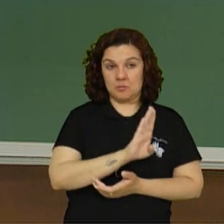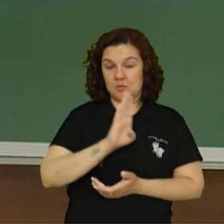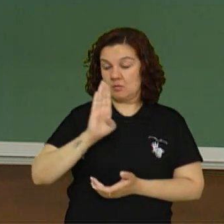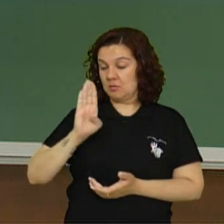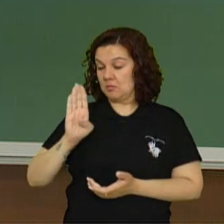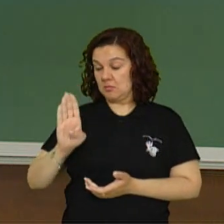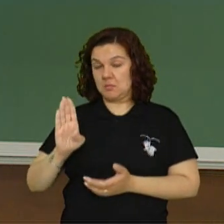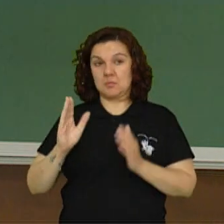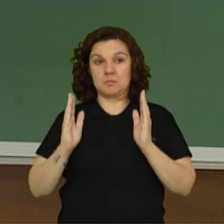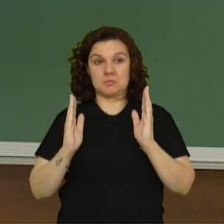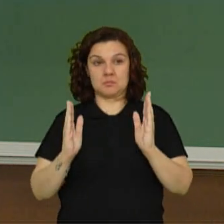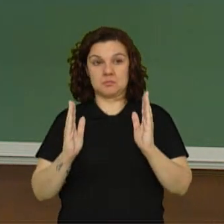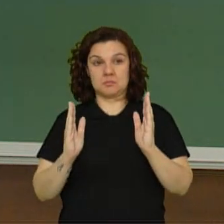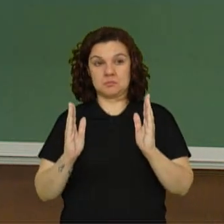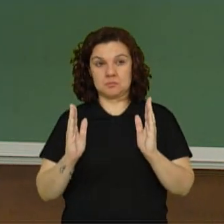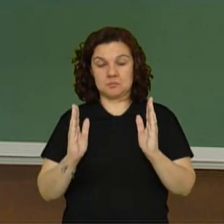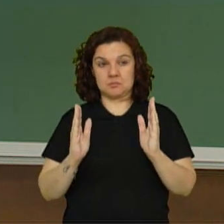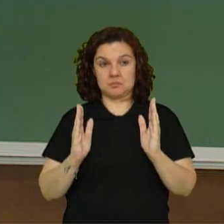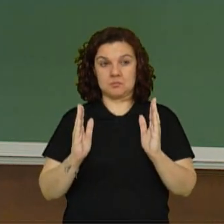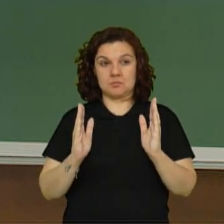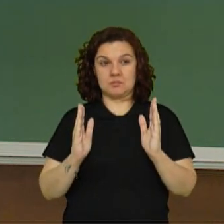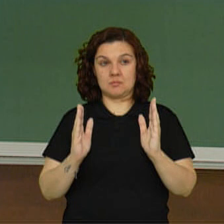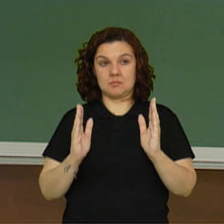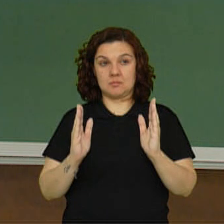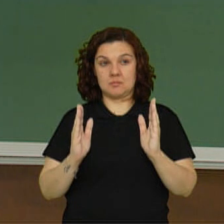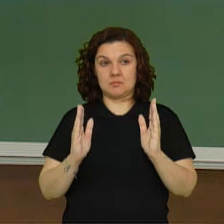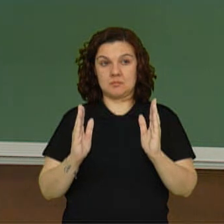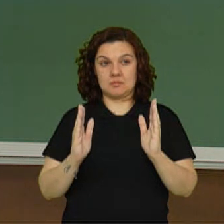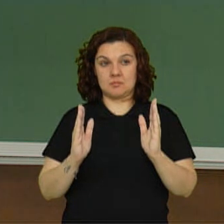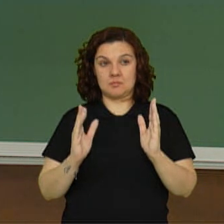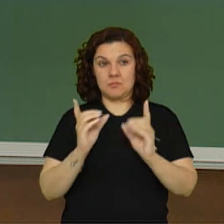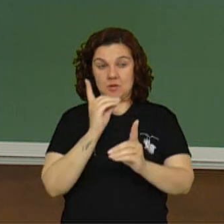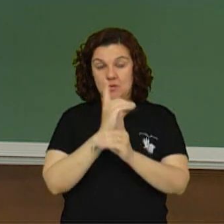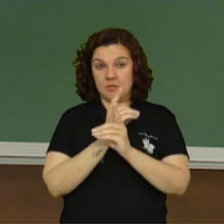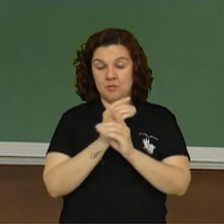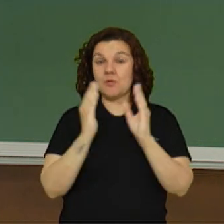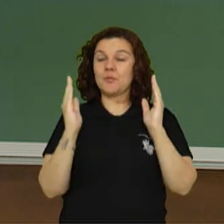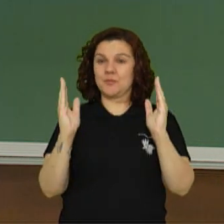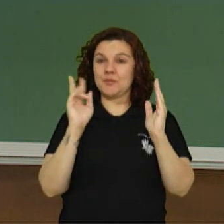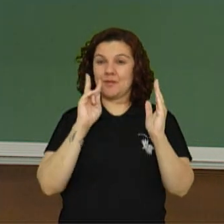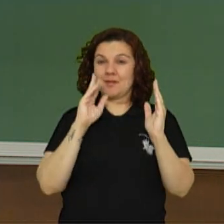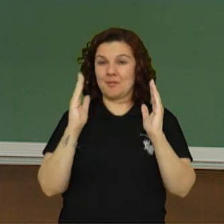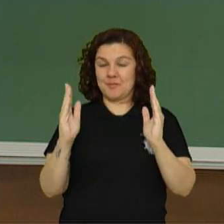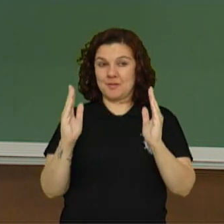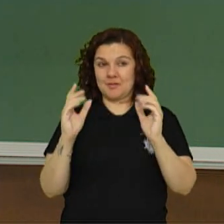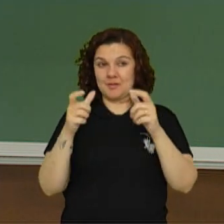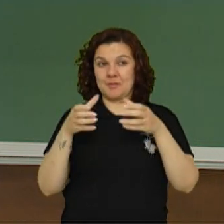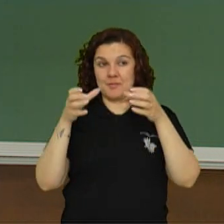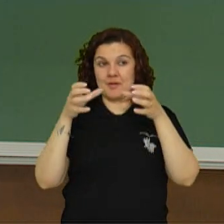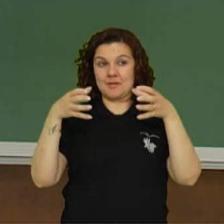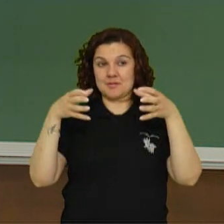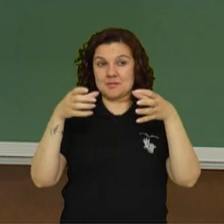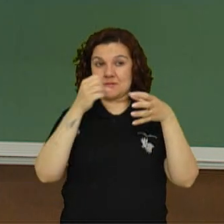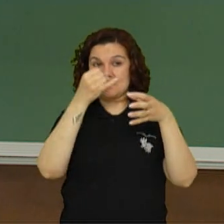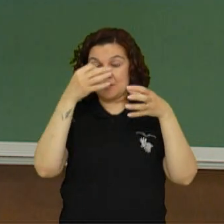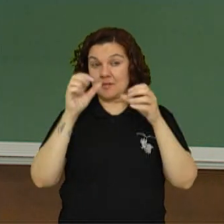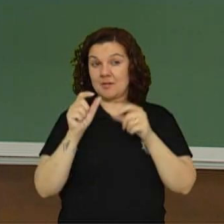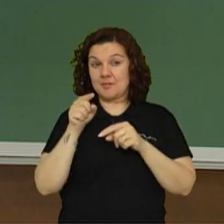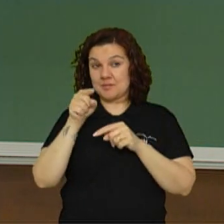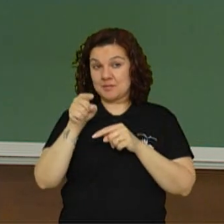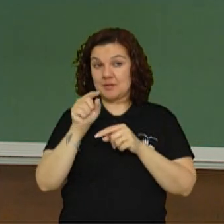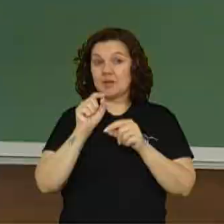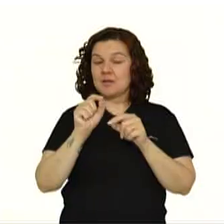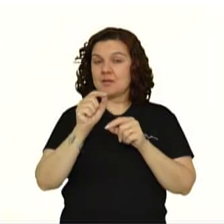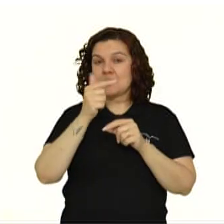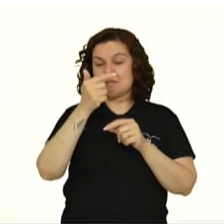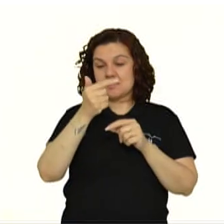ó, eu tenho exatamente o encontro daquela parte superior da taça que foi dado no enunciado, que diz